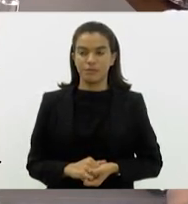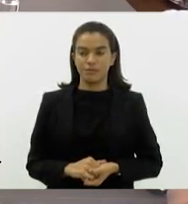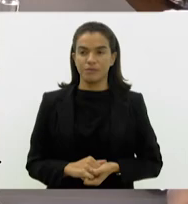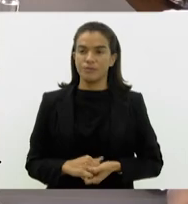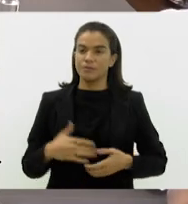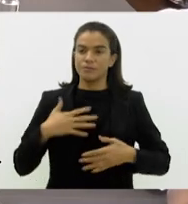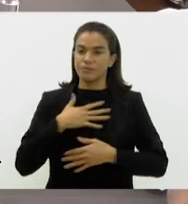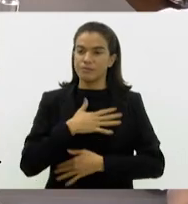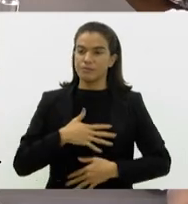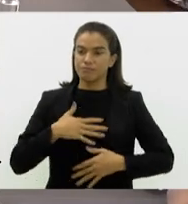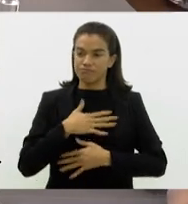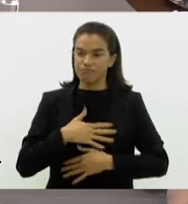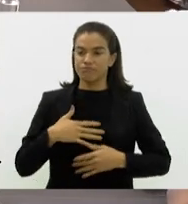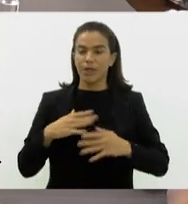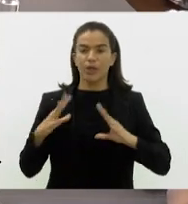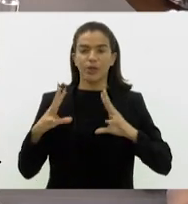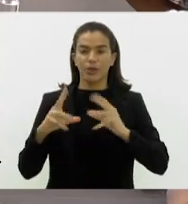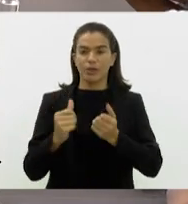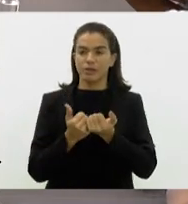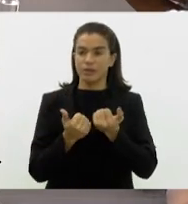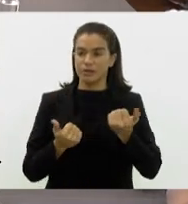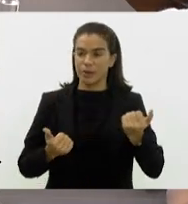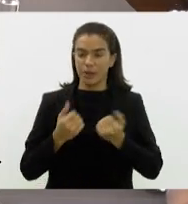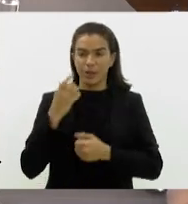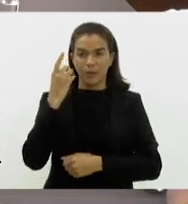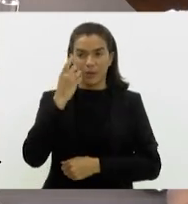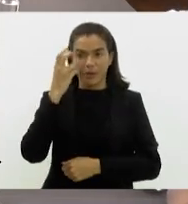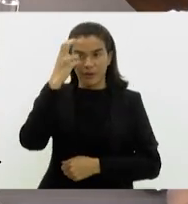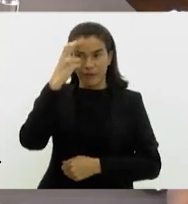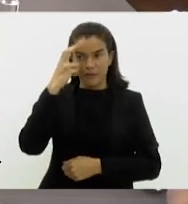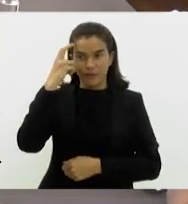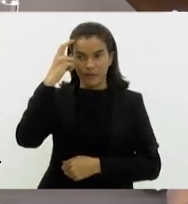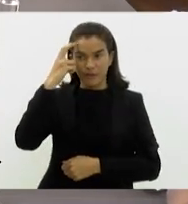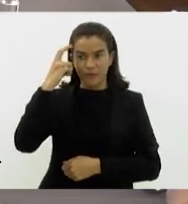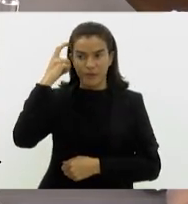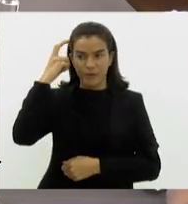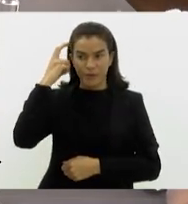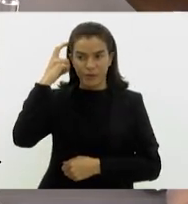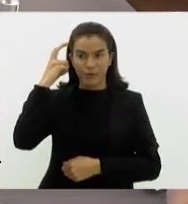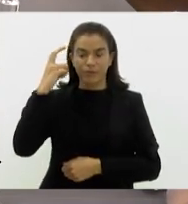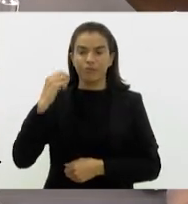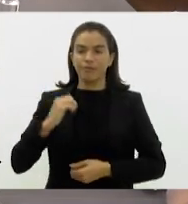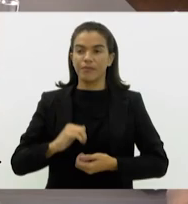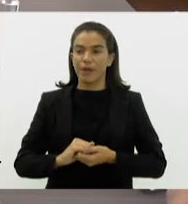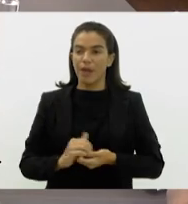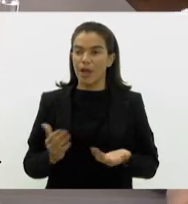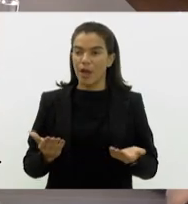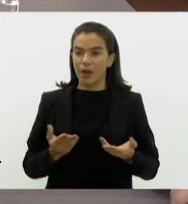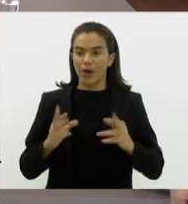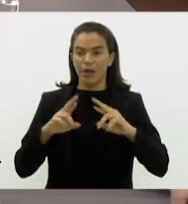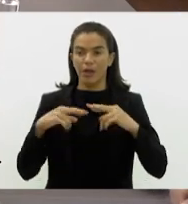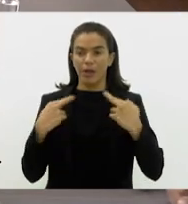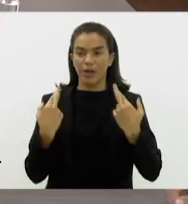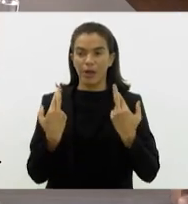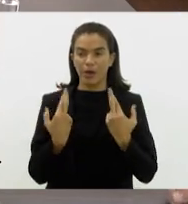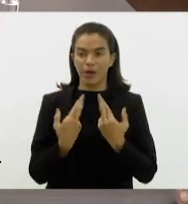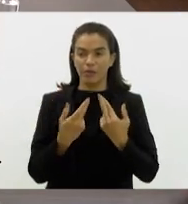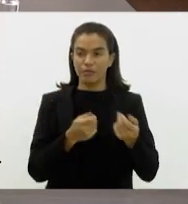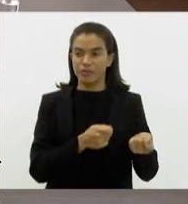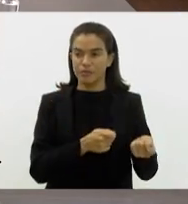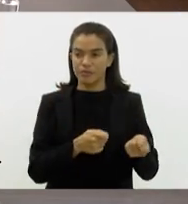Saudar aí todas as assessorias, deputada Verônica. Vamos à reunião